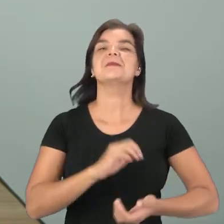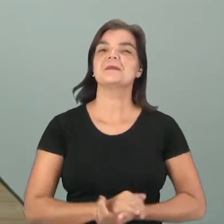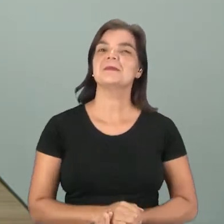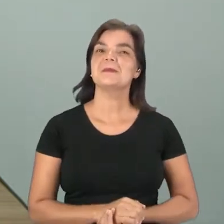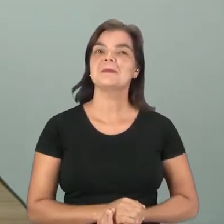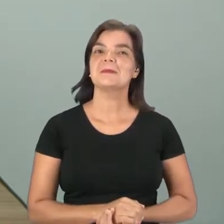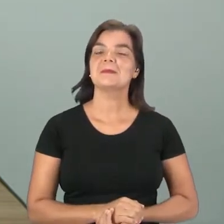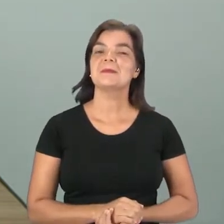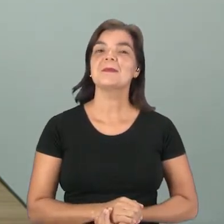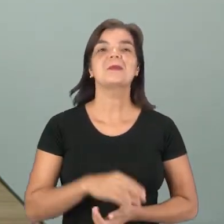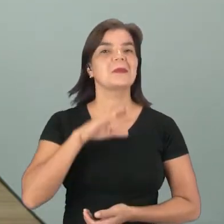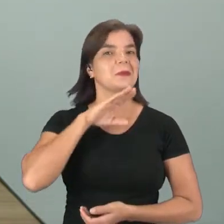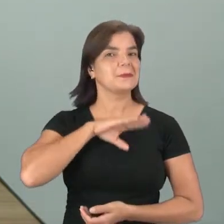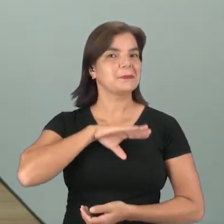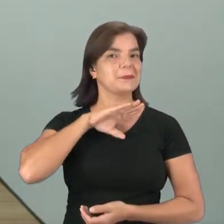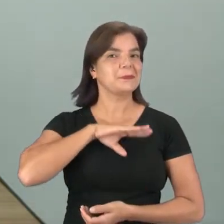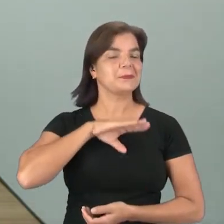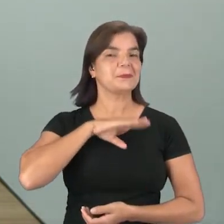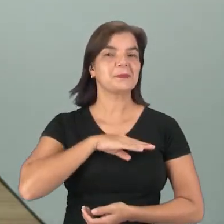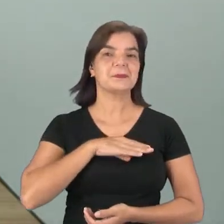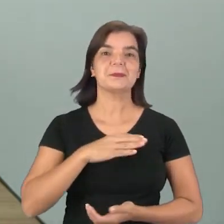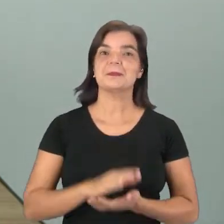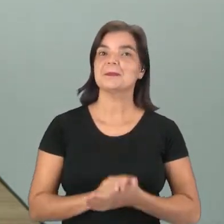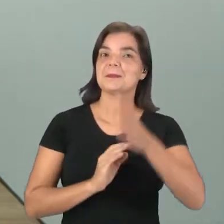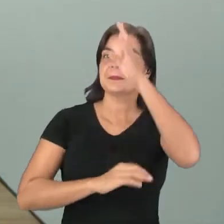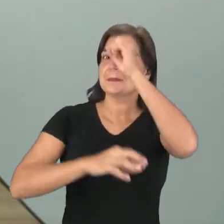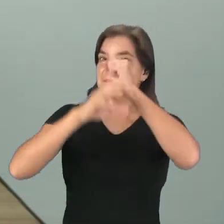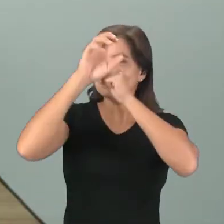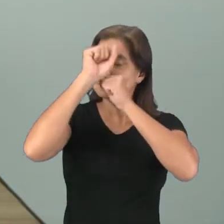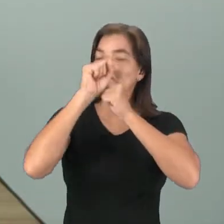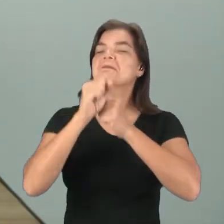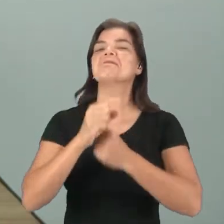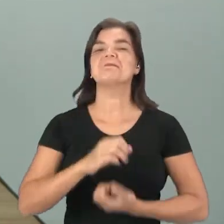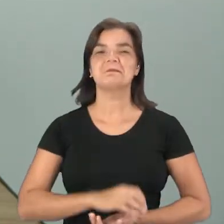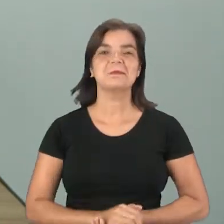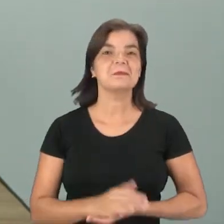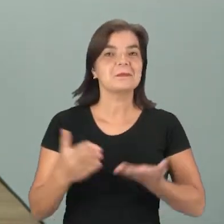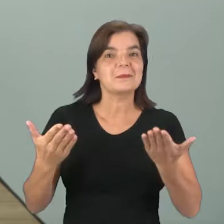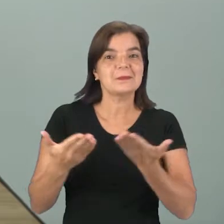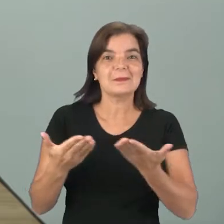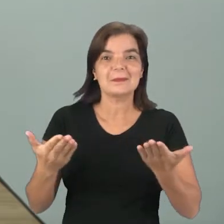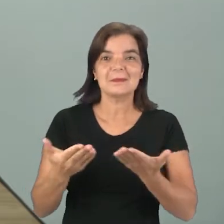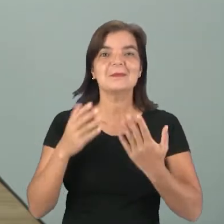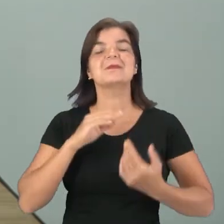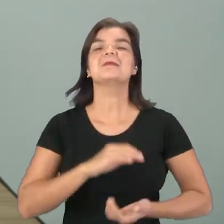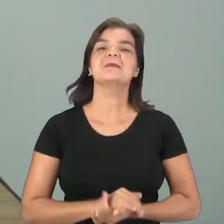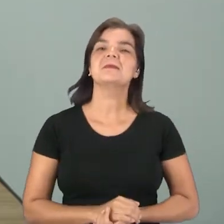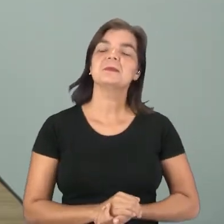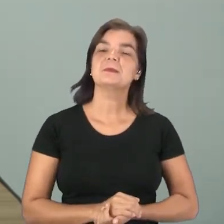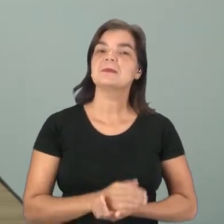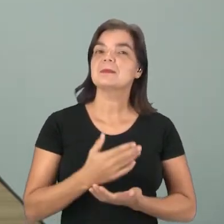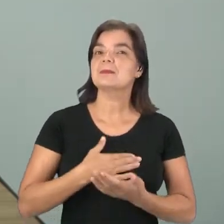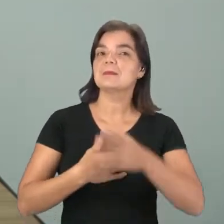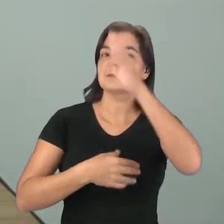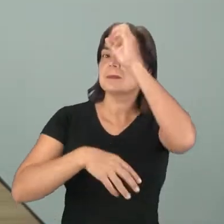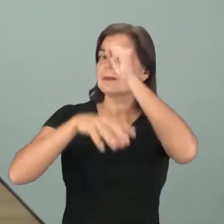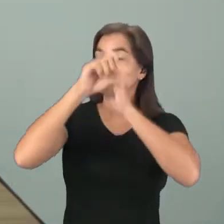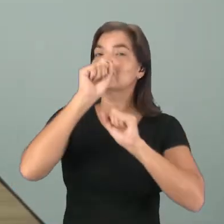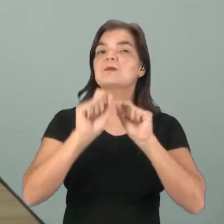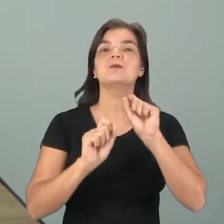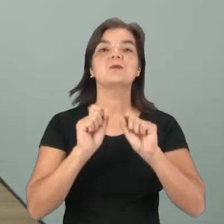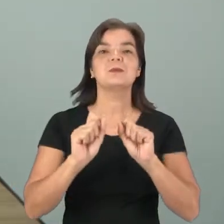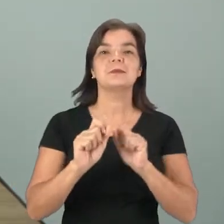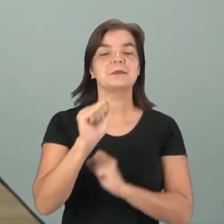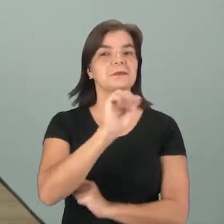hoje é de português e nós vamos aprender muito na aula de hoje nós vamos aprender